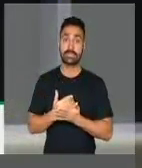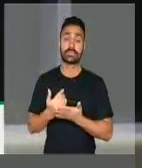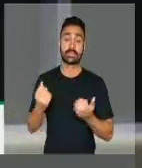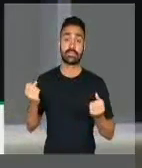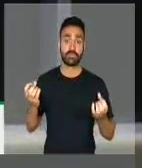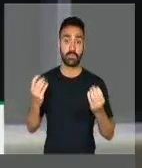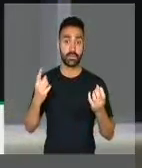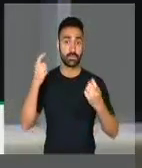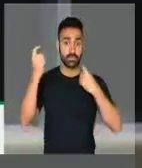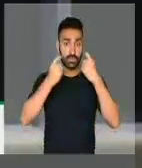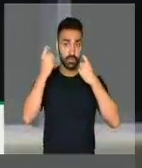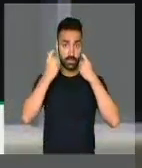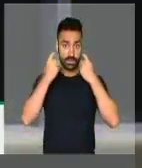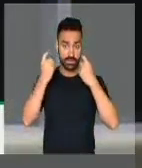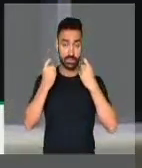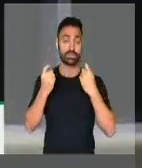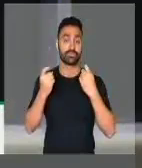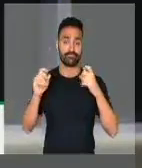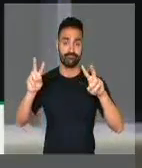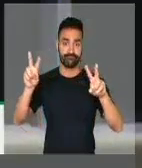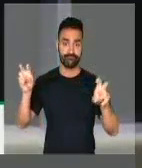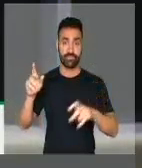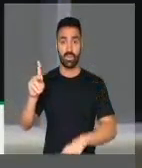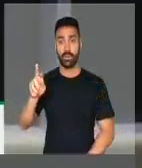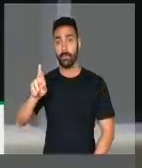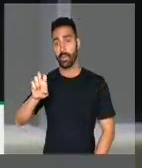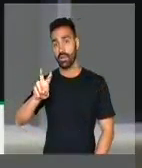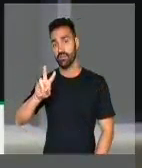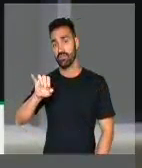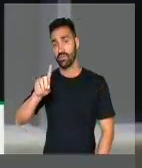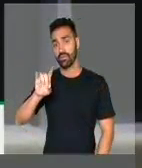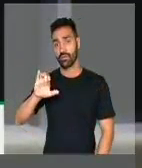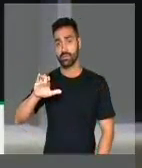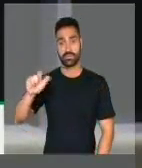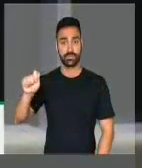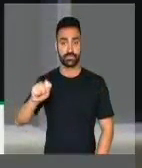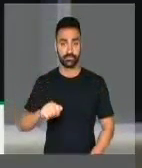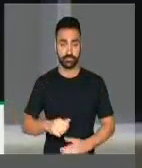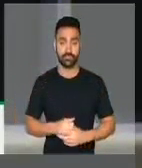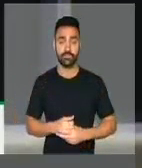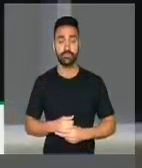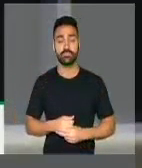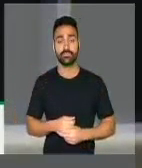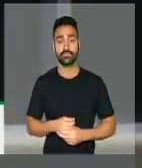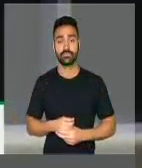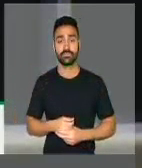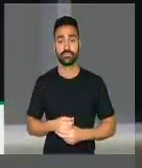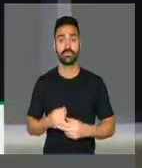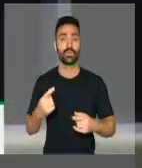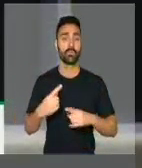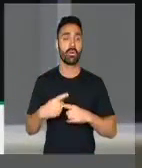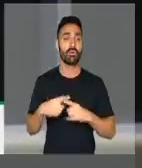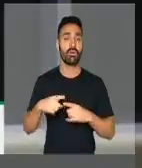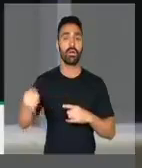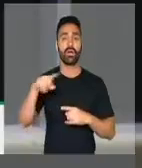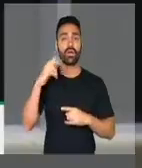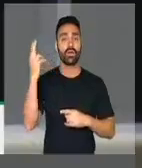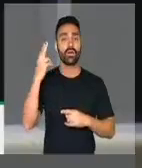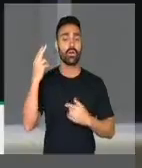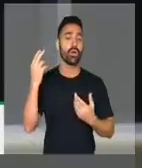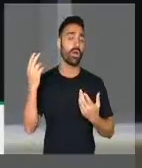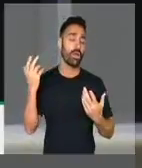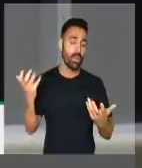do ponto de vista da Previdência, que, ao se falar em reforma